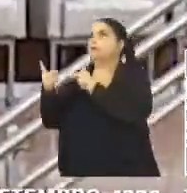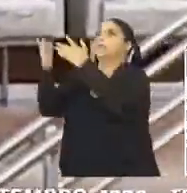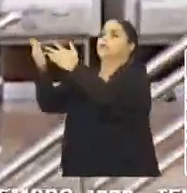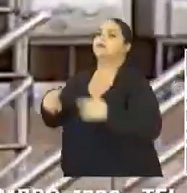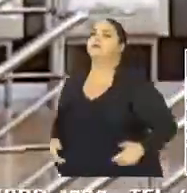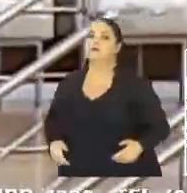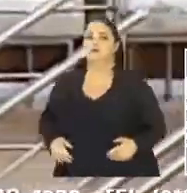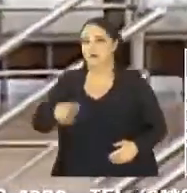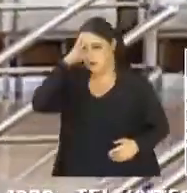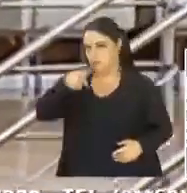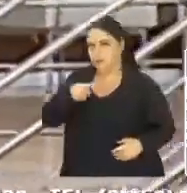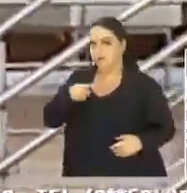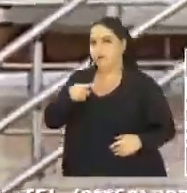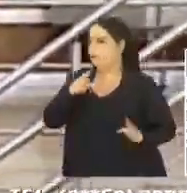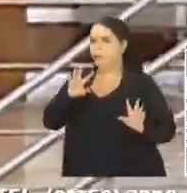ser de Deus.